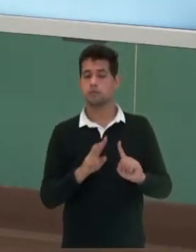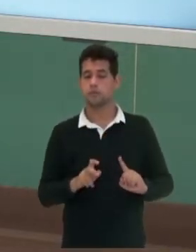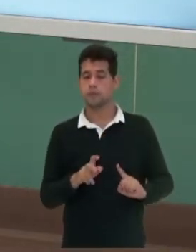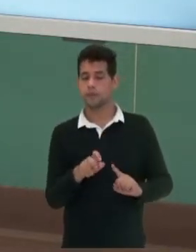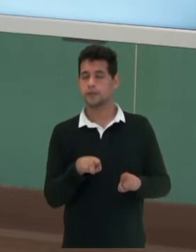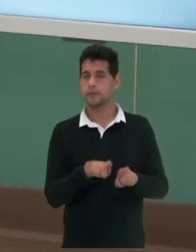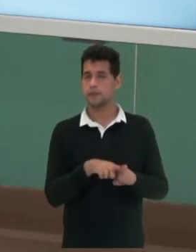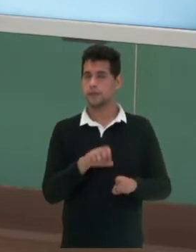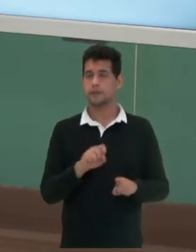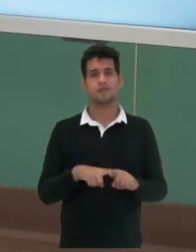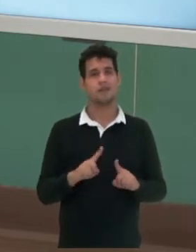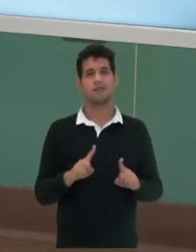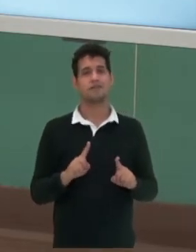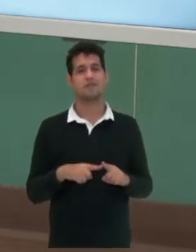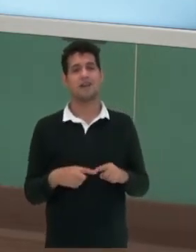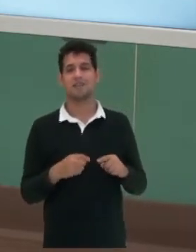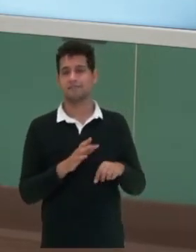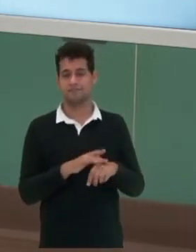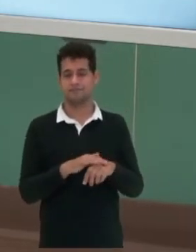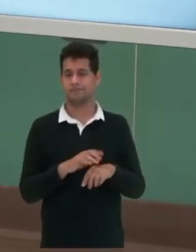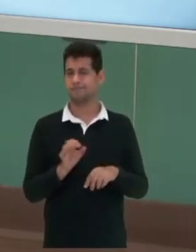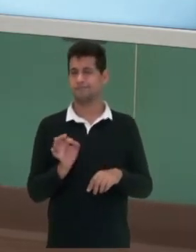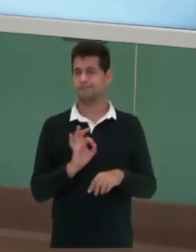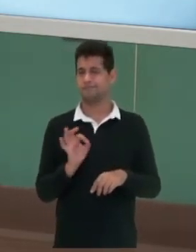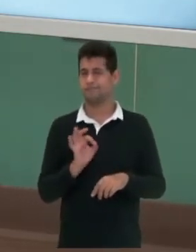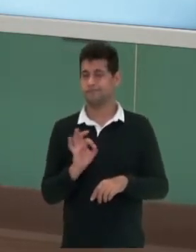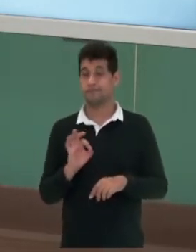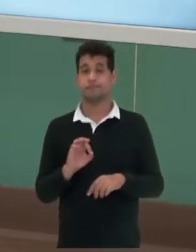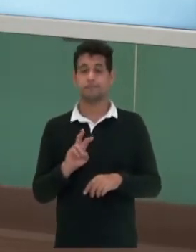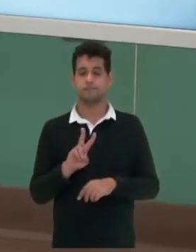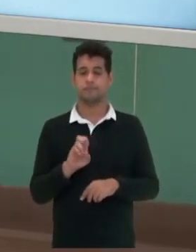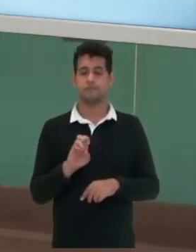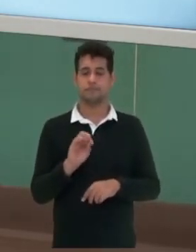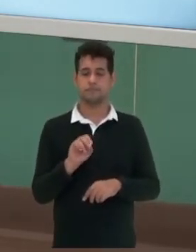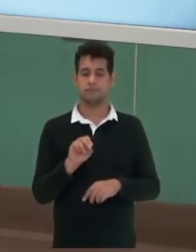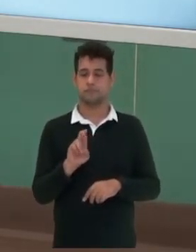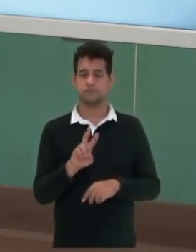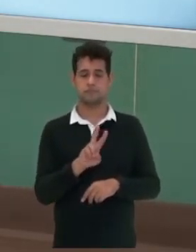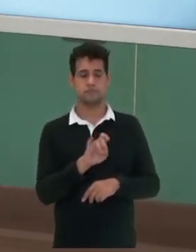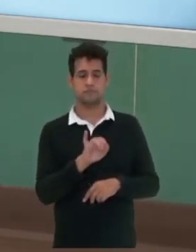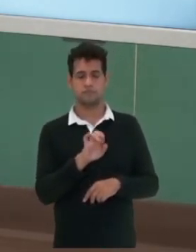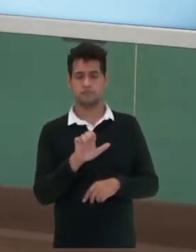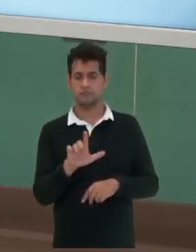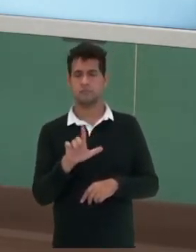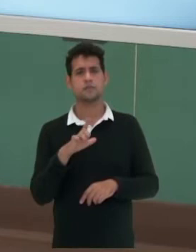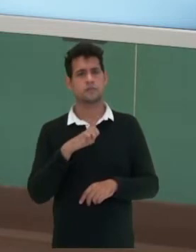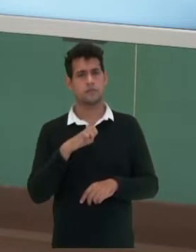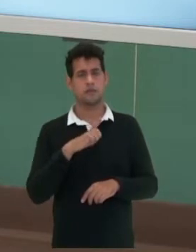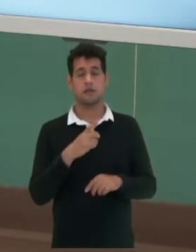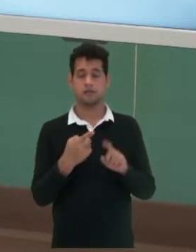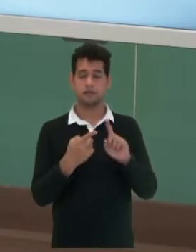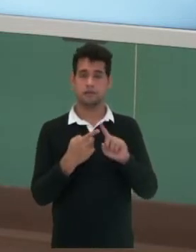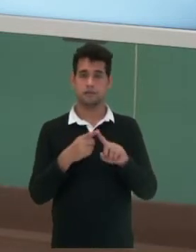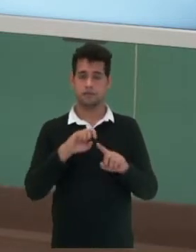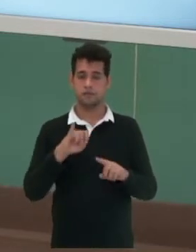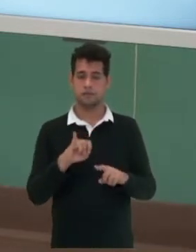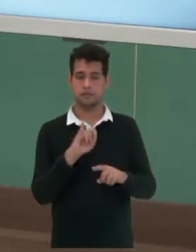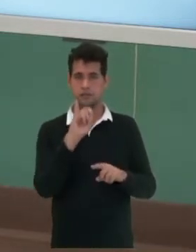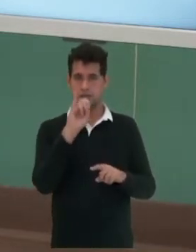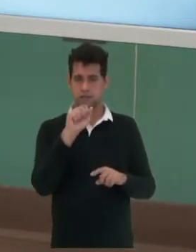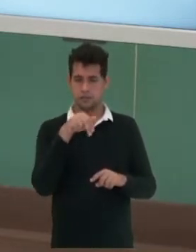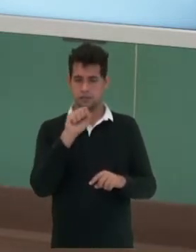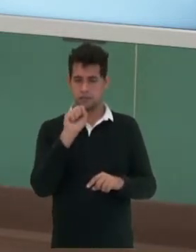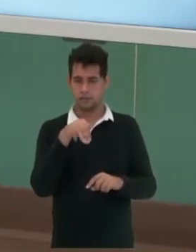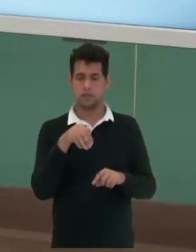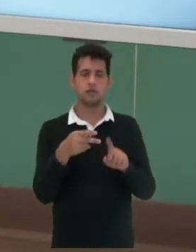né? Mas não vai desencadear a doença. Então é do vetor viral. Tem a Janssen, né, que muitas pessoas tomaram, era dose